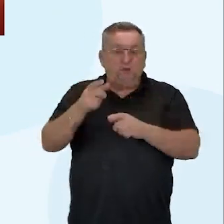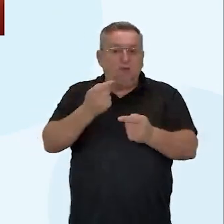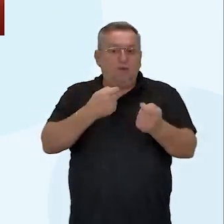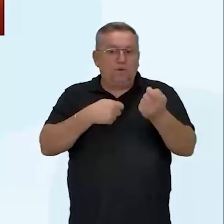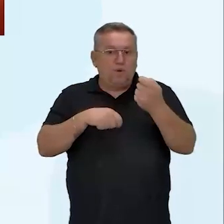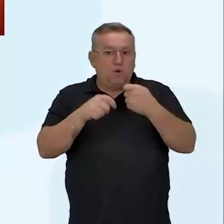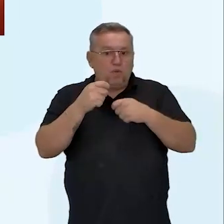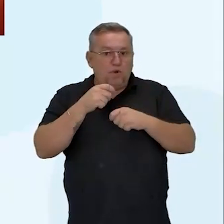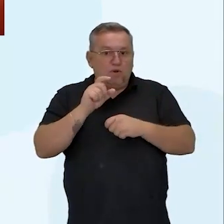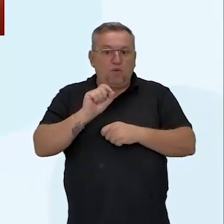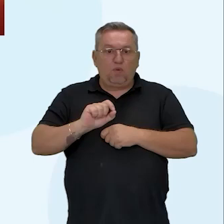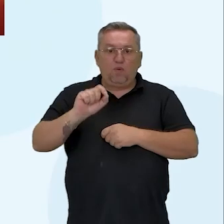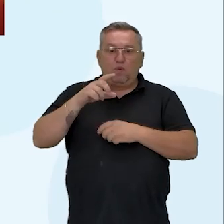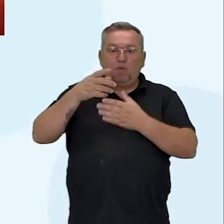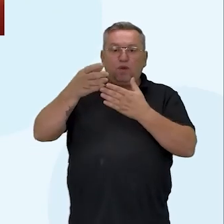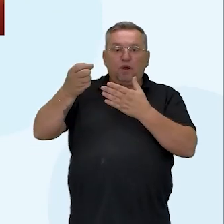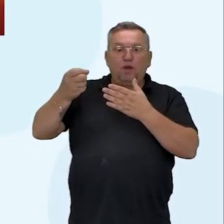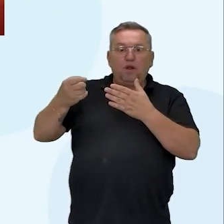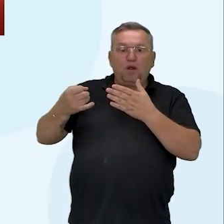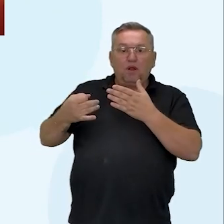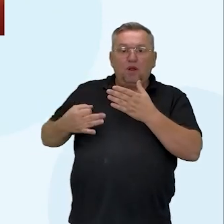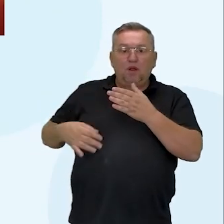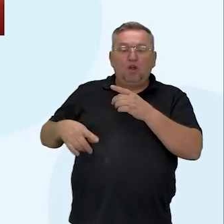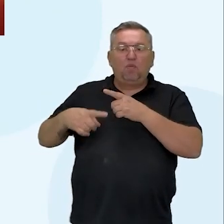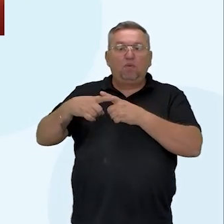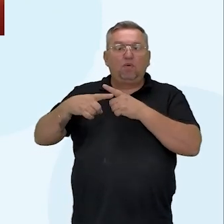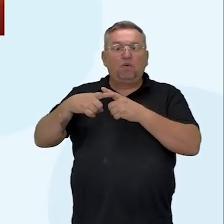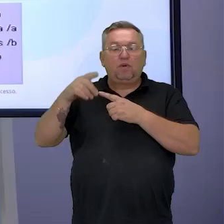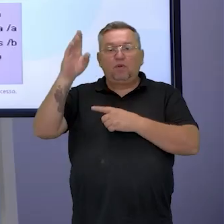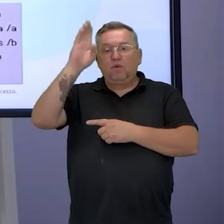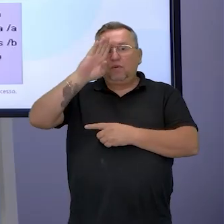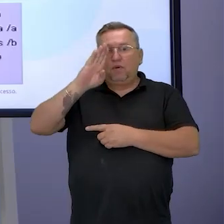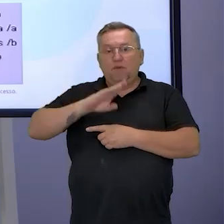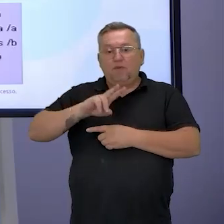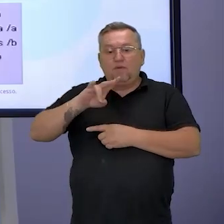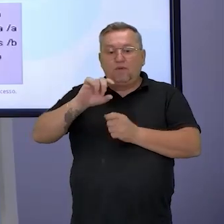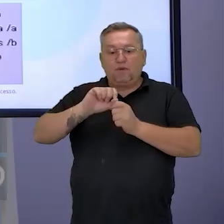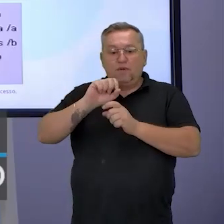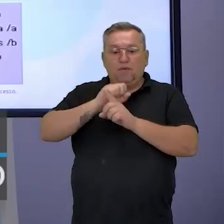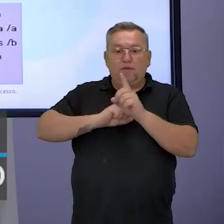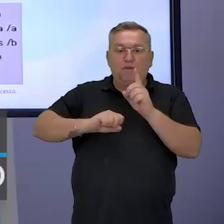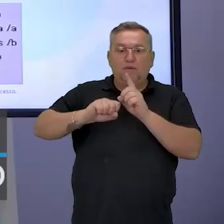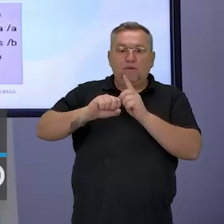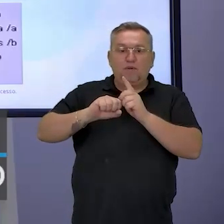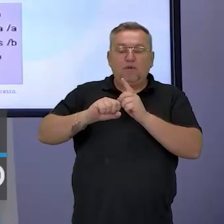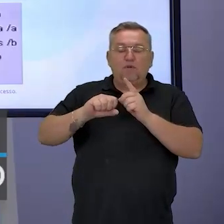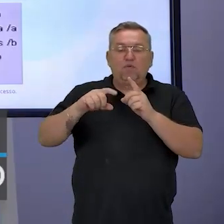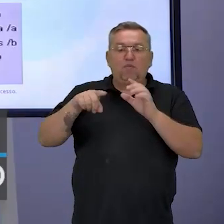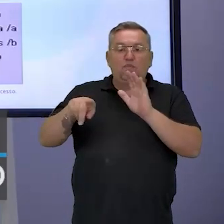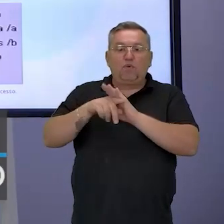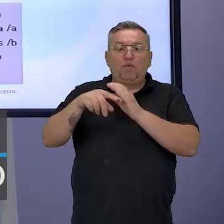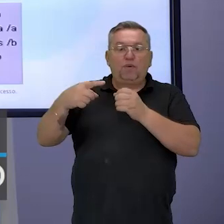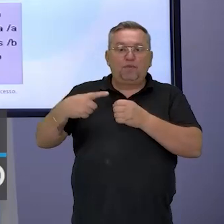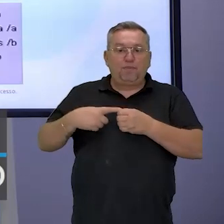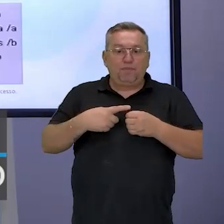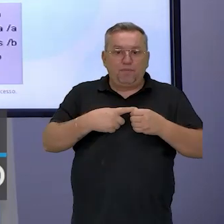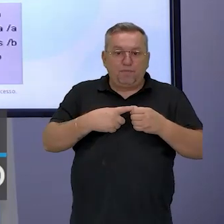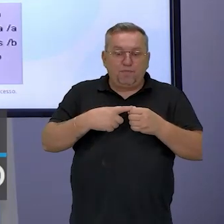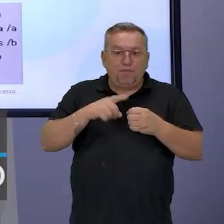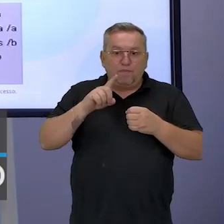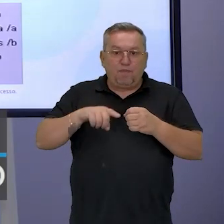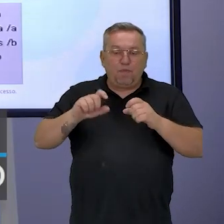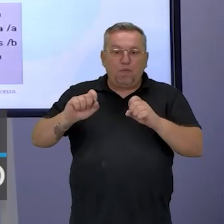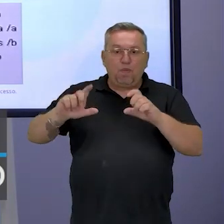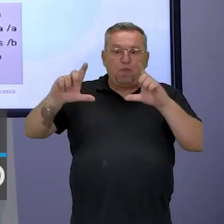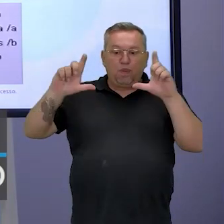comércio, o que explica por que o Brasil vai se tornar uma sociedade urbana, que é o cenário que